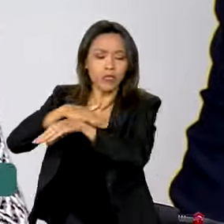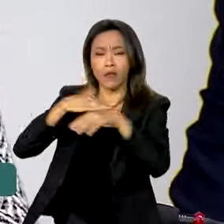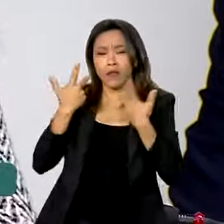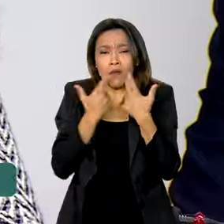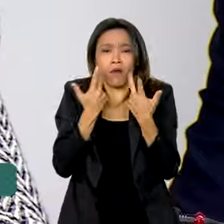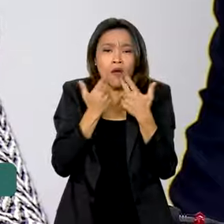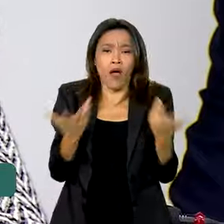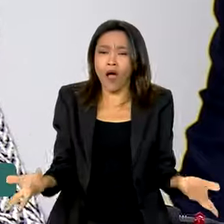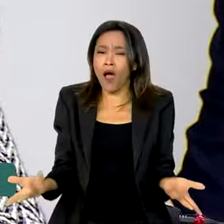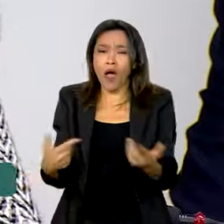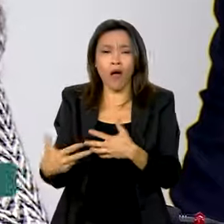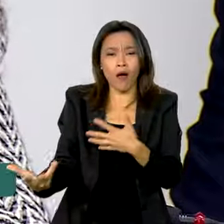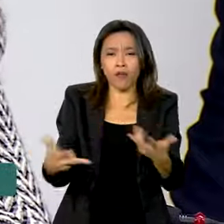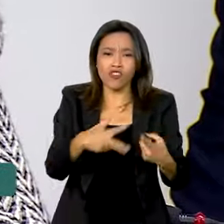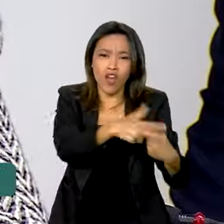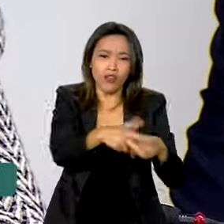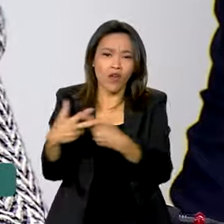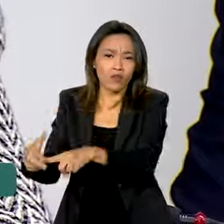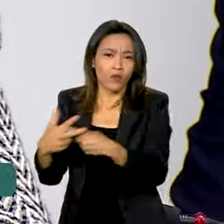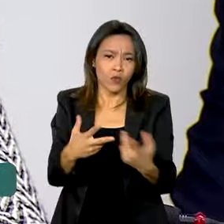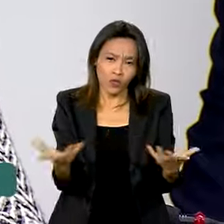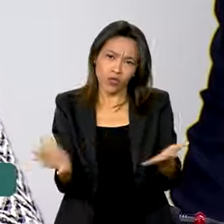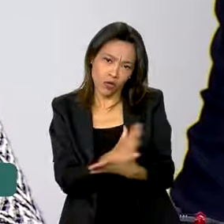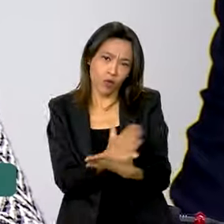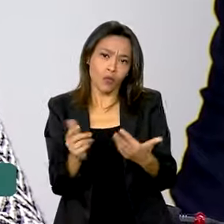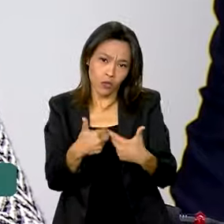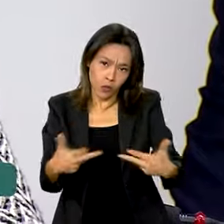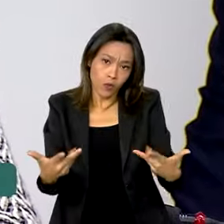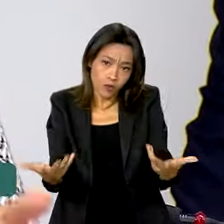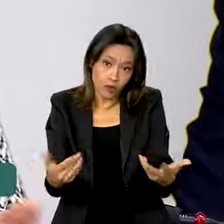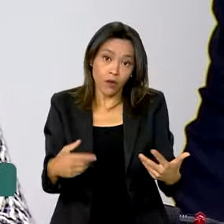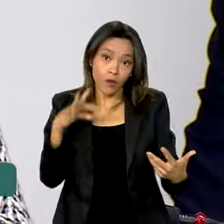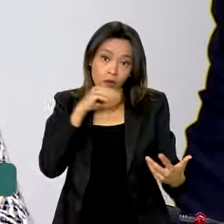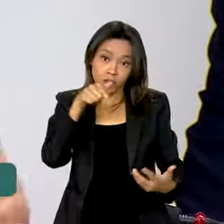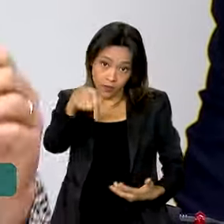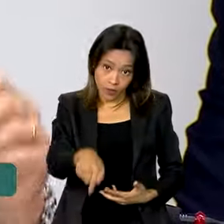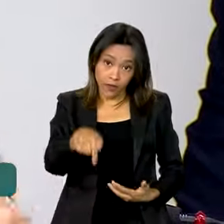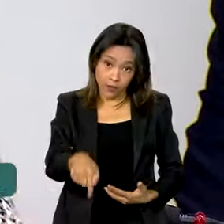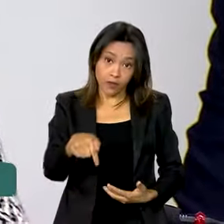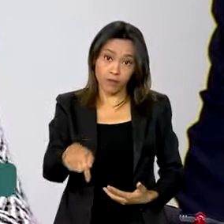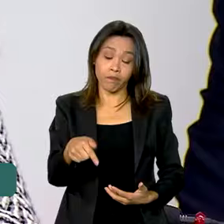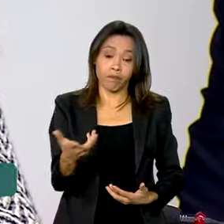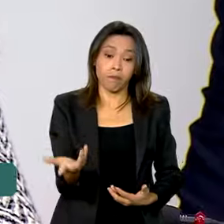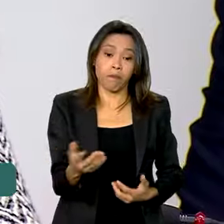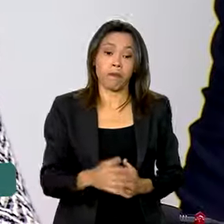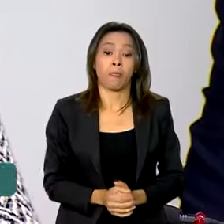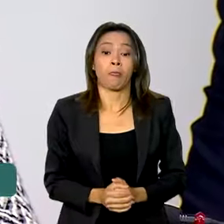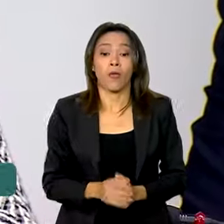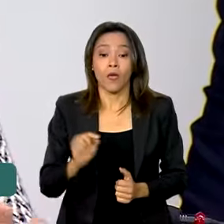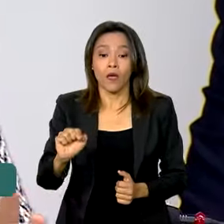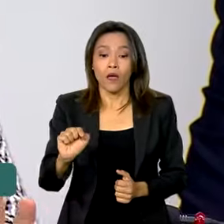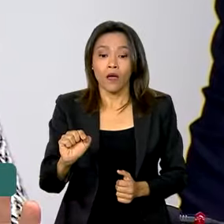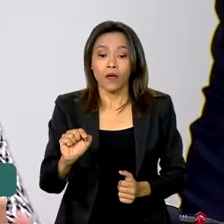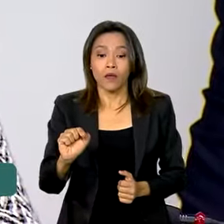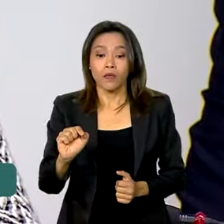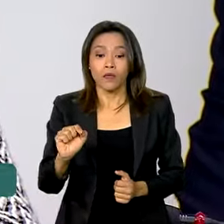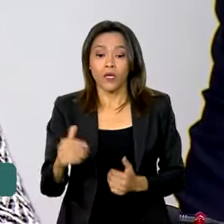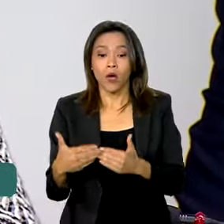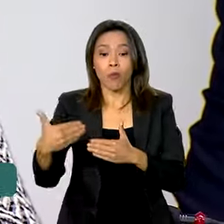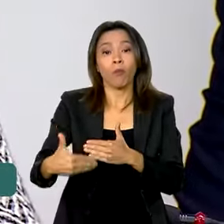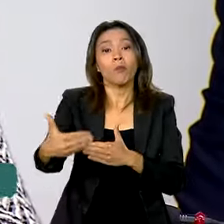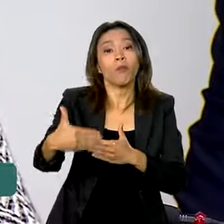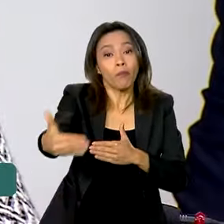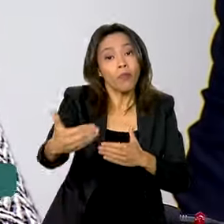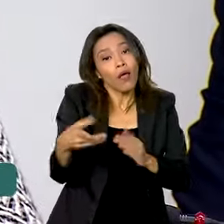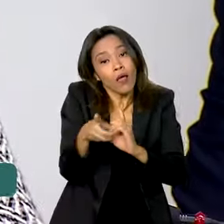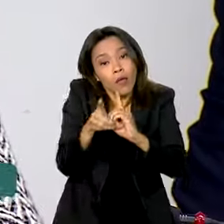discordâncias, vai ter diferença de visão sobre determinadas coisas. Mas eu acho que isso aqui, e aí reforçando essa fala final do ministro Camilo, é fruto do processo